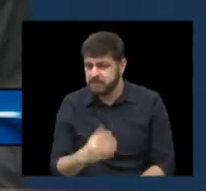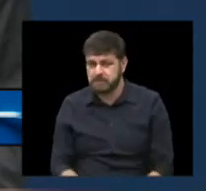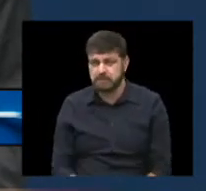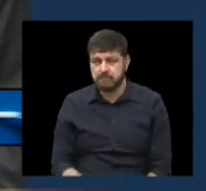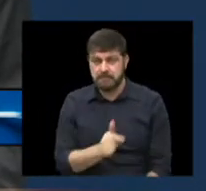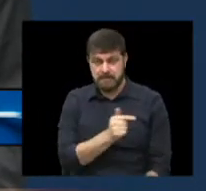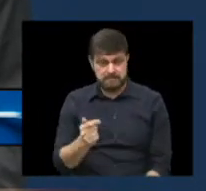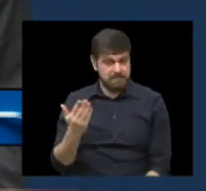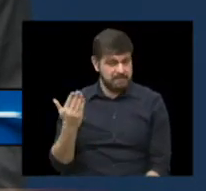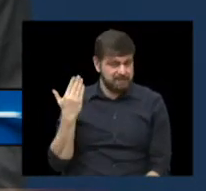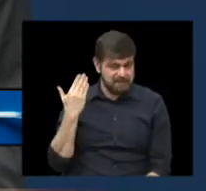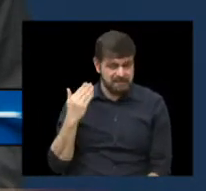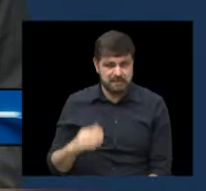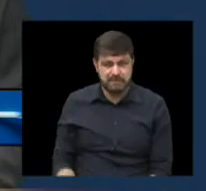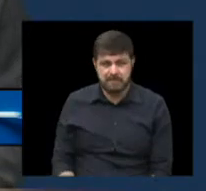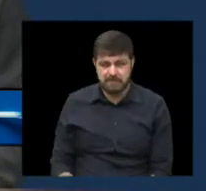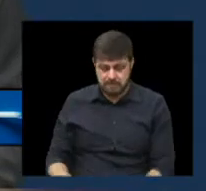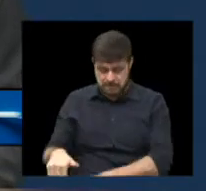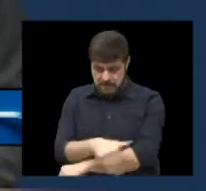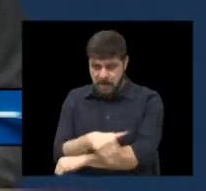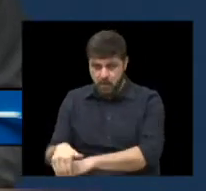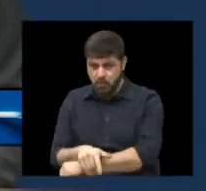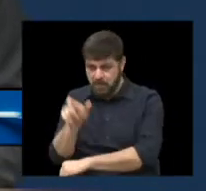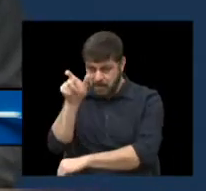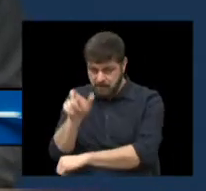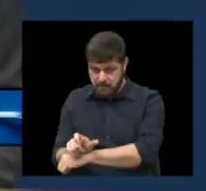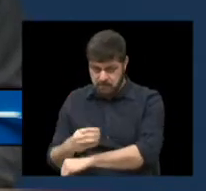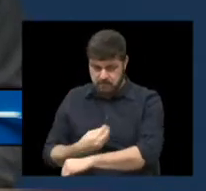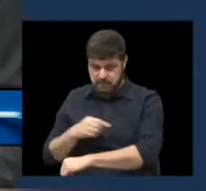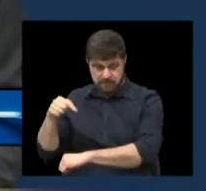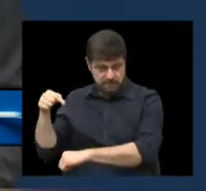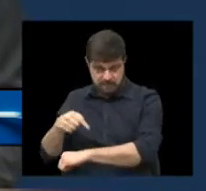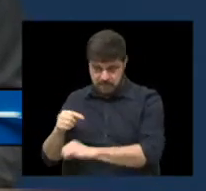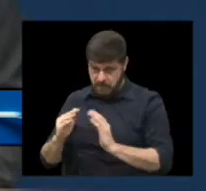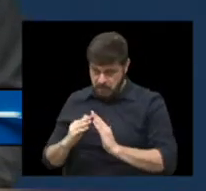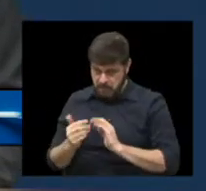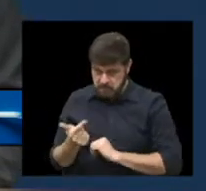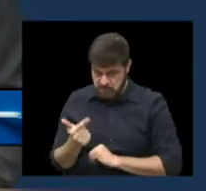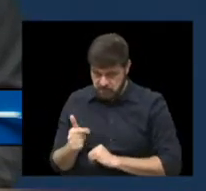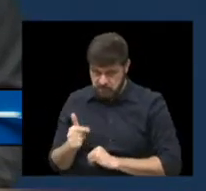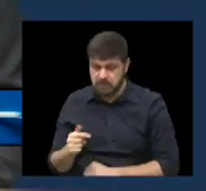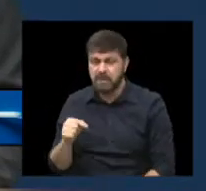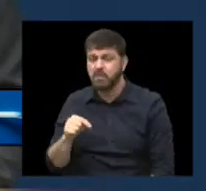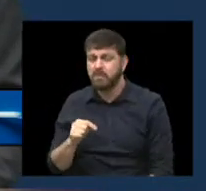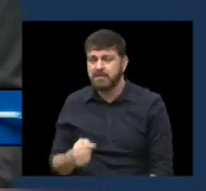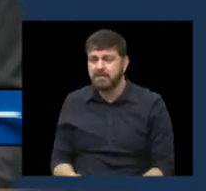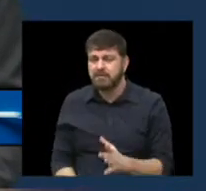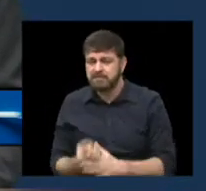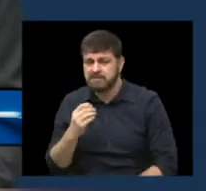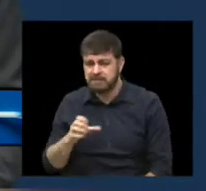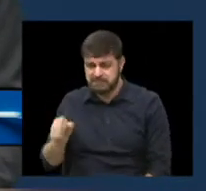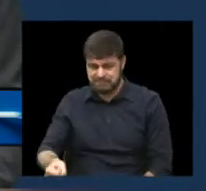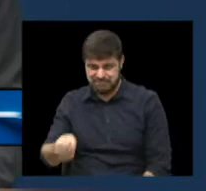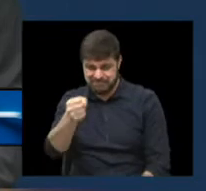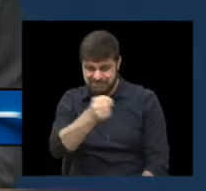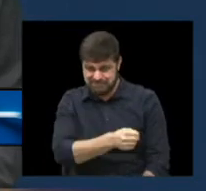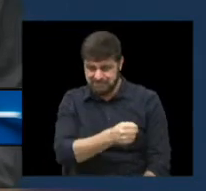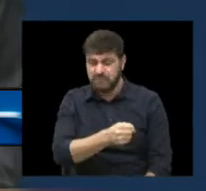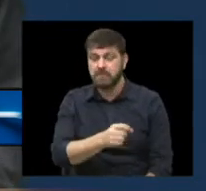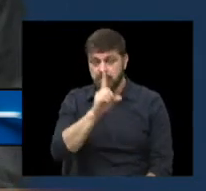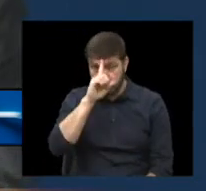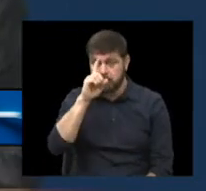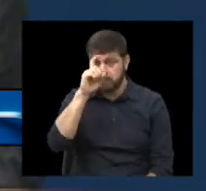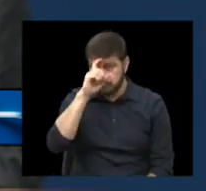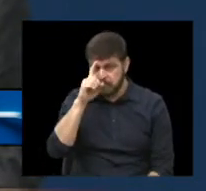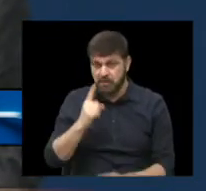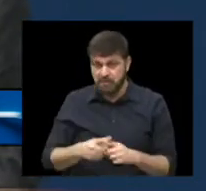semana passada, um morador de rua. Ele foi hospitalizado após ser agredido